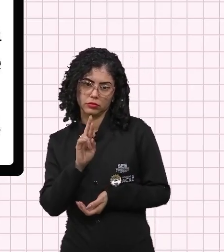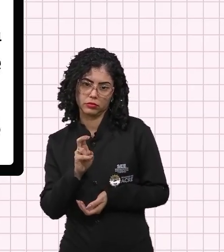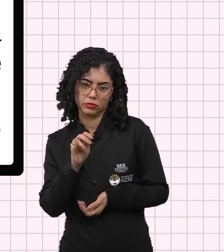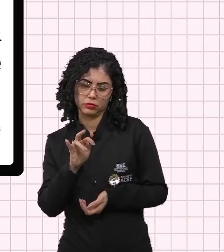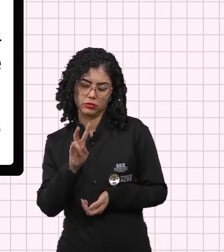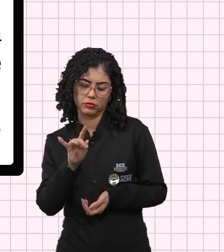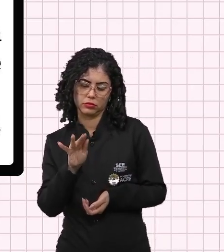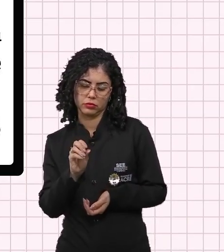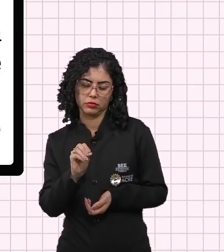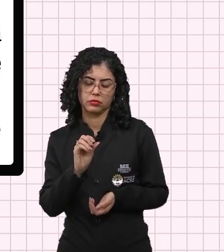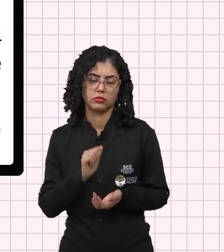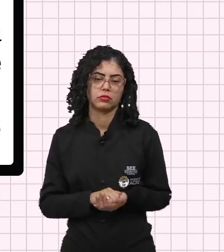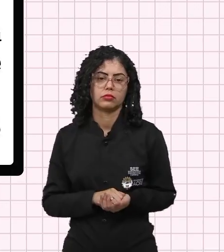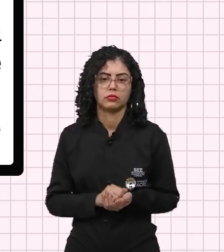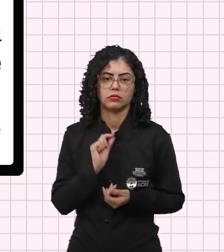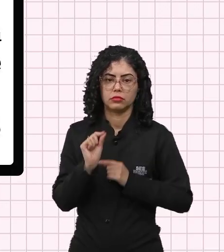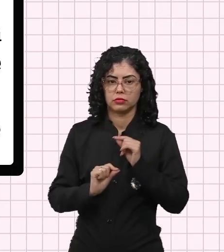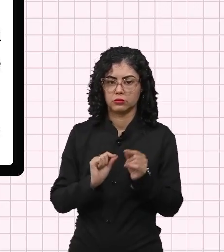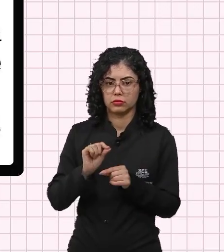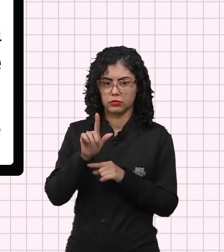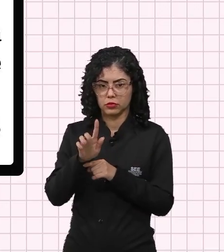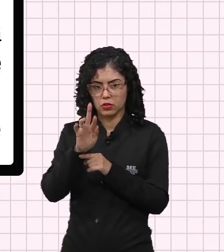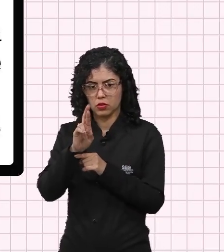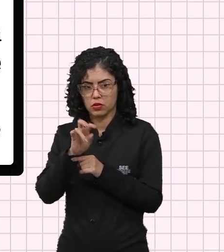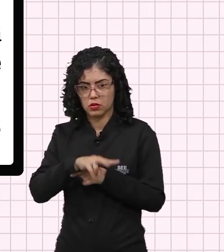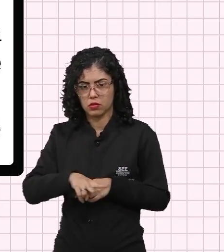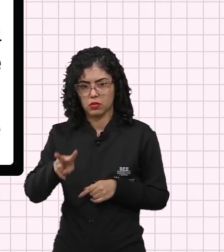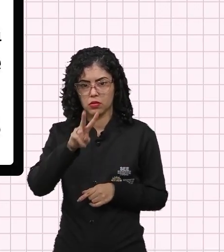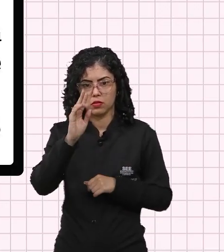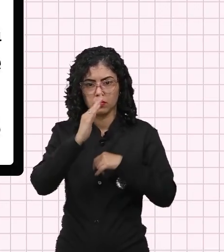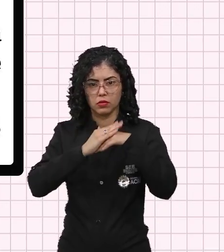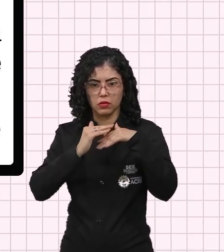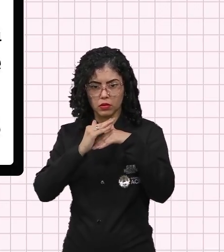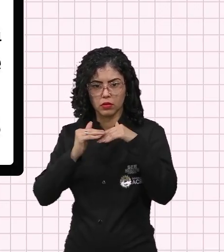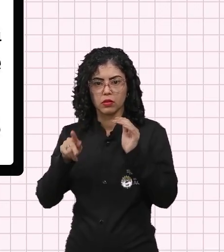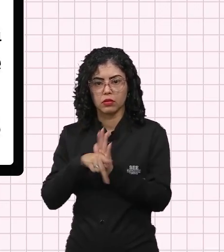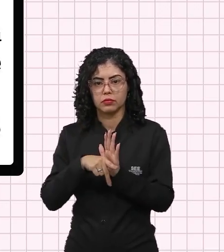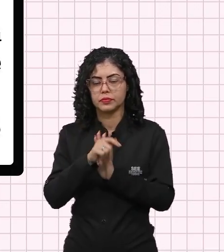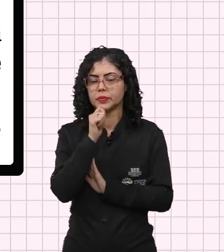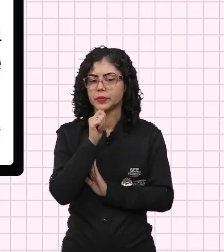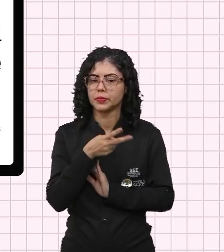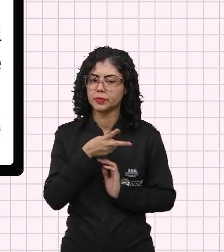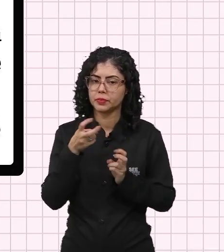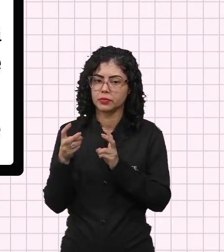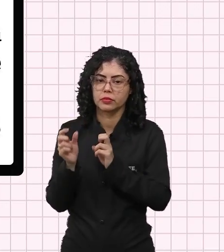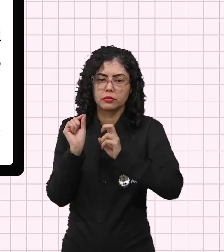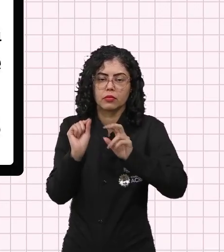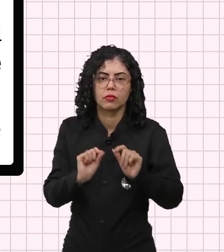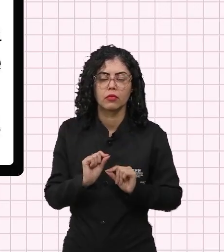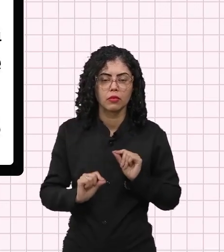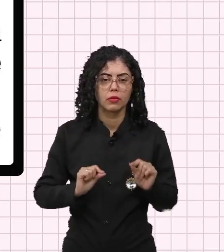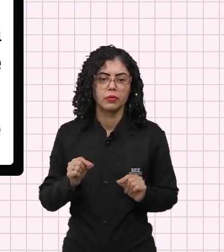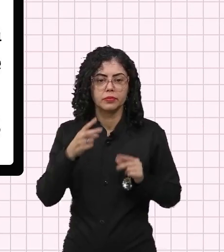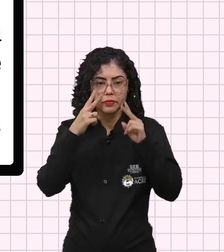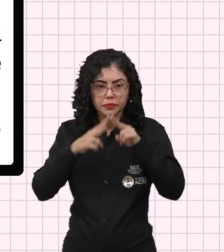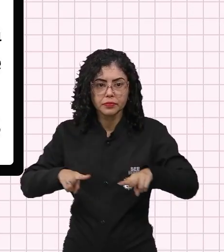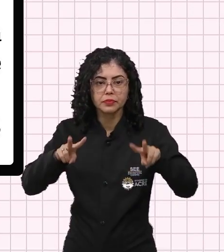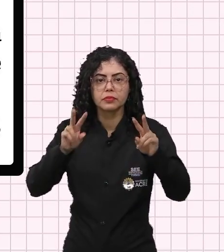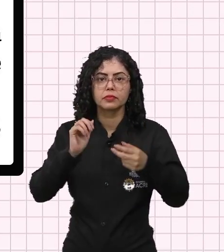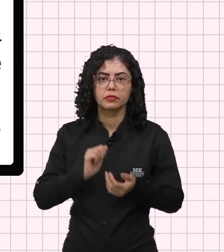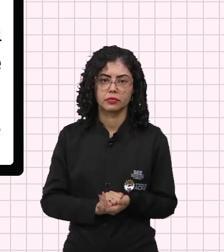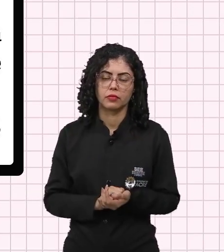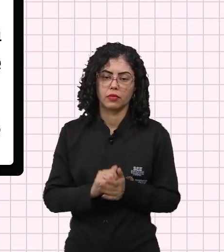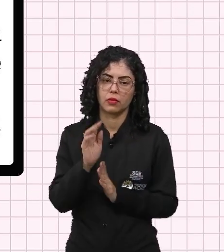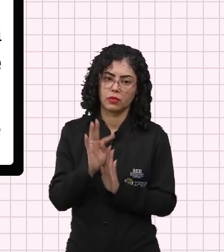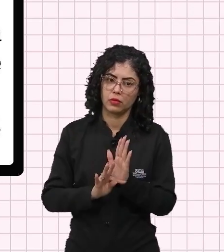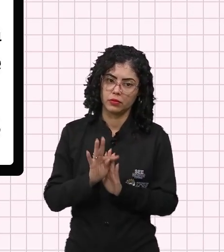verbo gorjeiam, com valor afetivo. Então percebam que quando você visualiza o texto